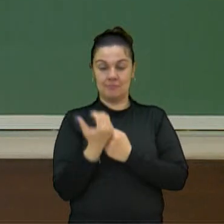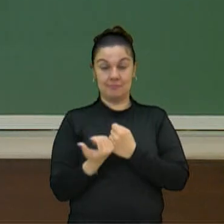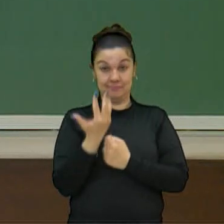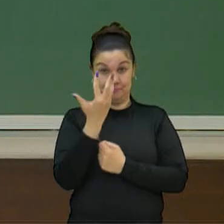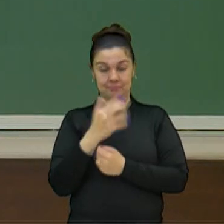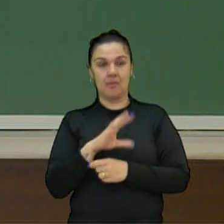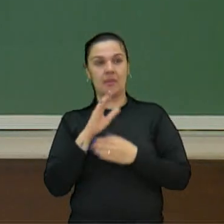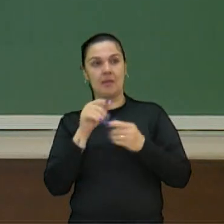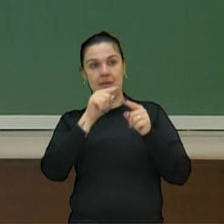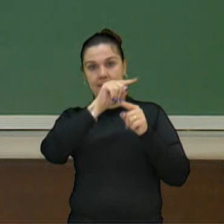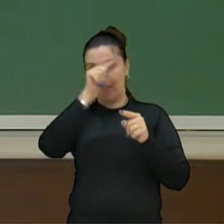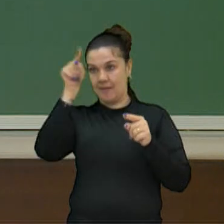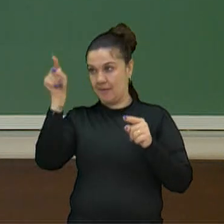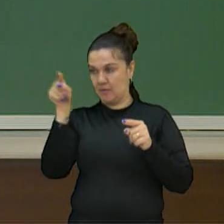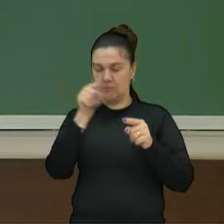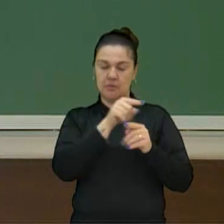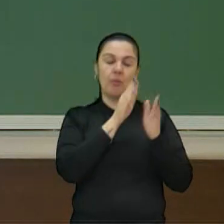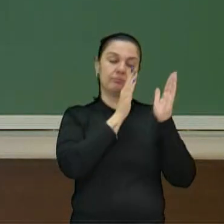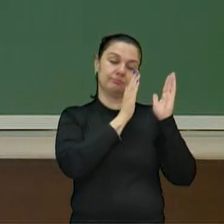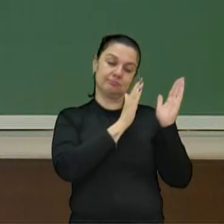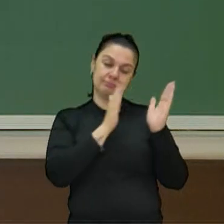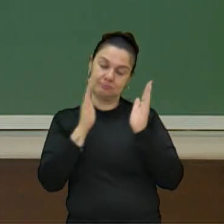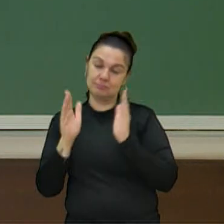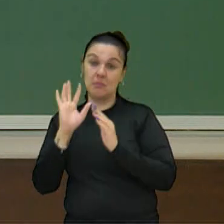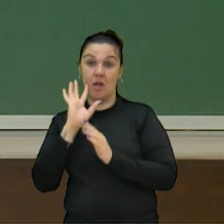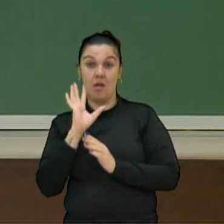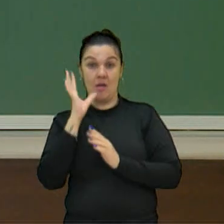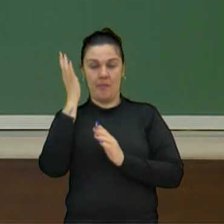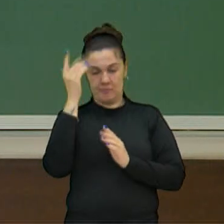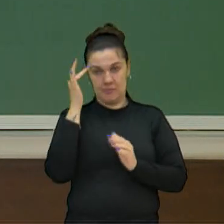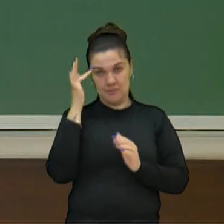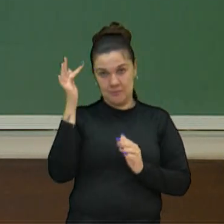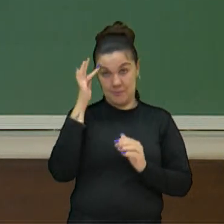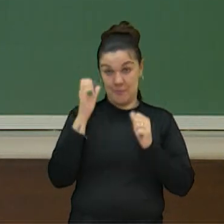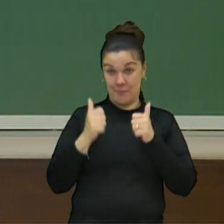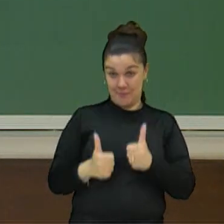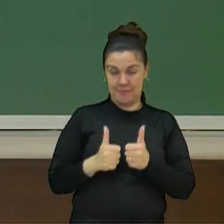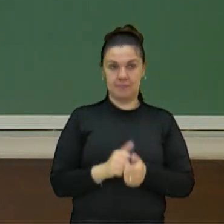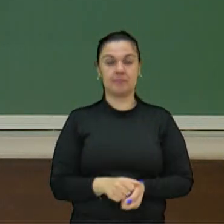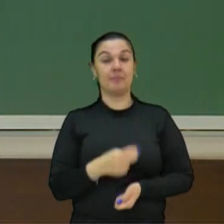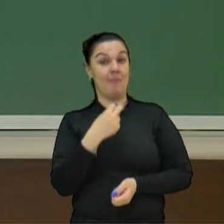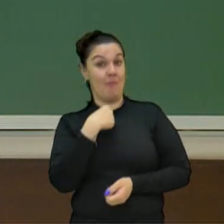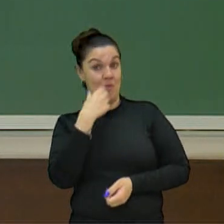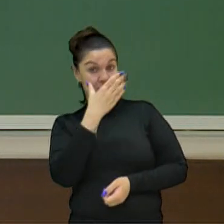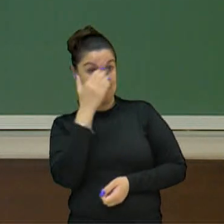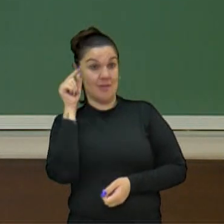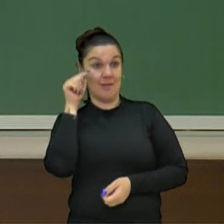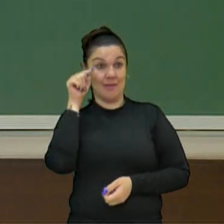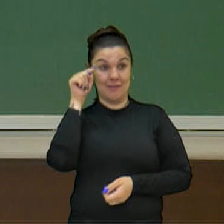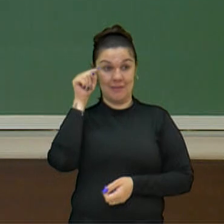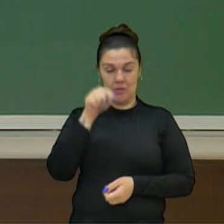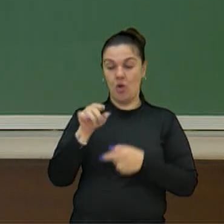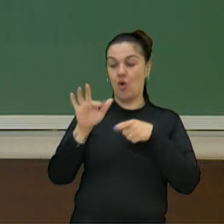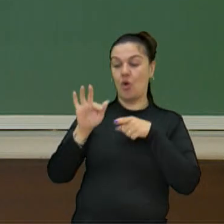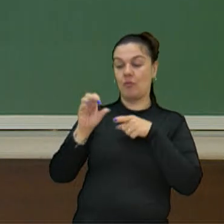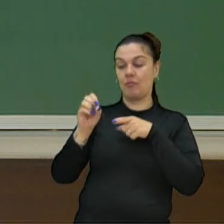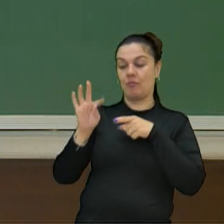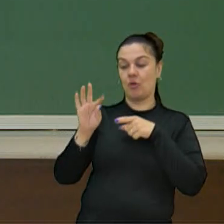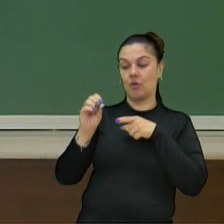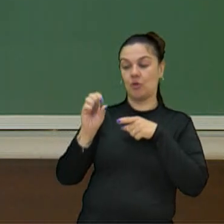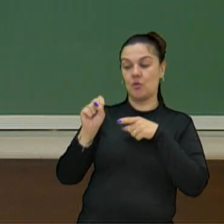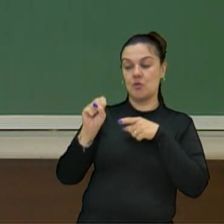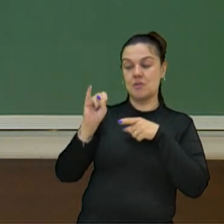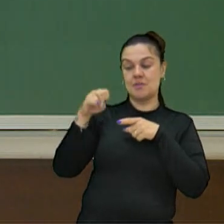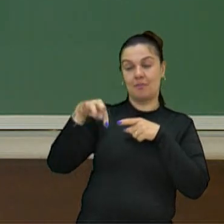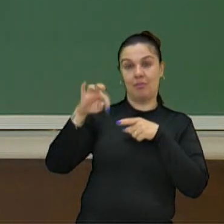Então, essa foi a sequência do que aconteceu segundo essa teoria, tá? Então, lembrar que aqui no caso, fotossíntese surgiu bem depois só,